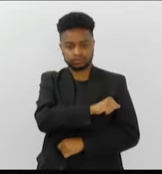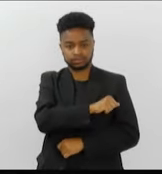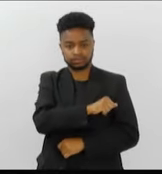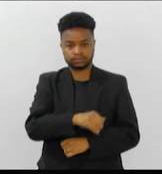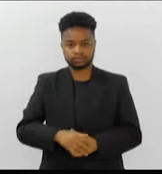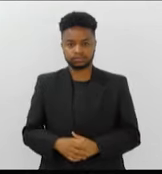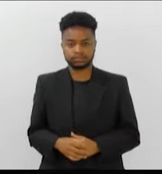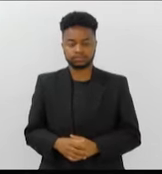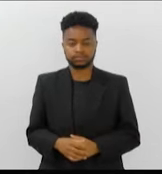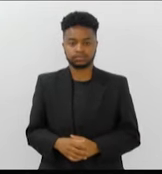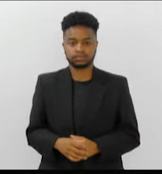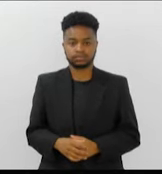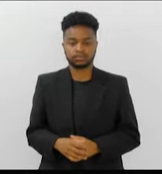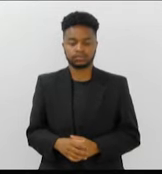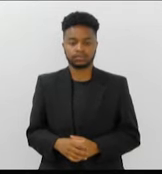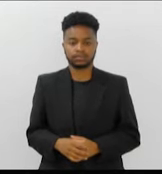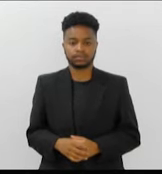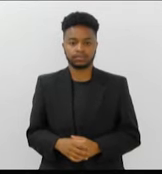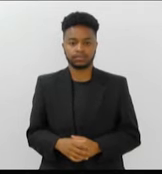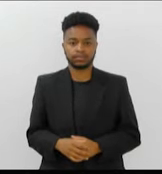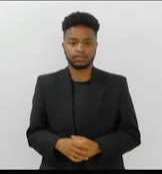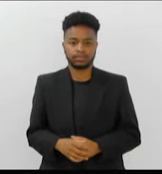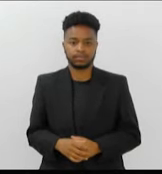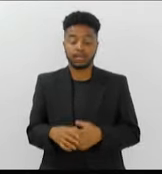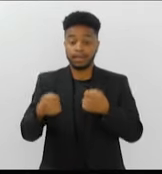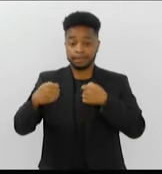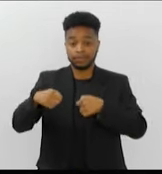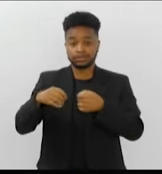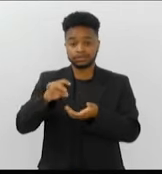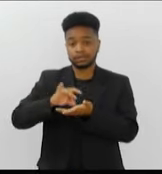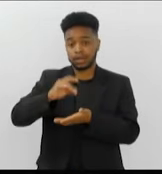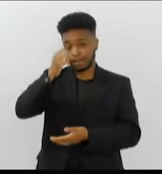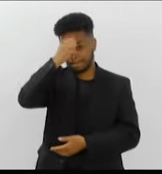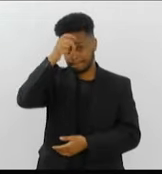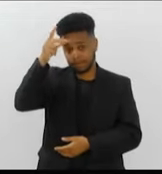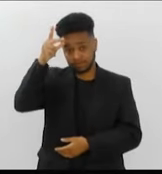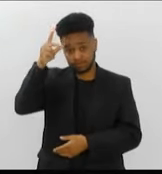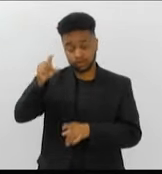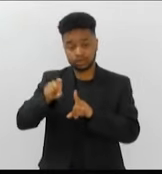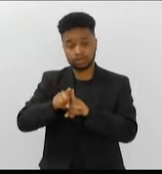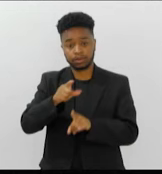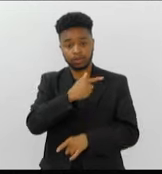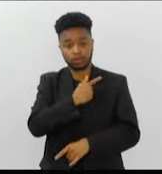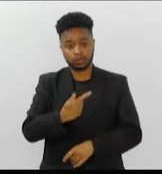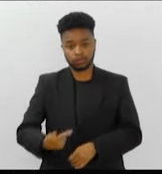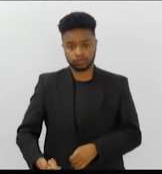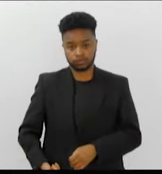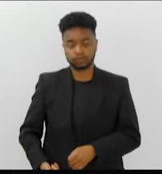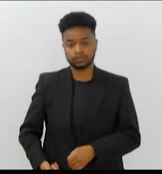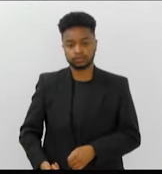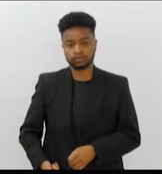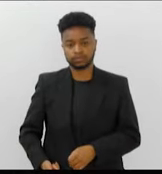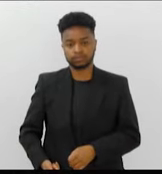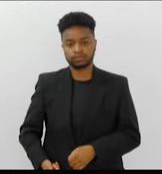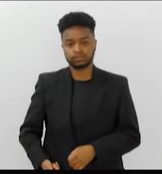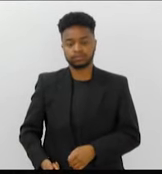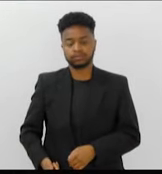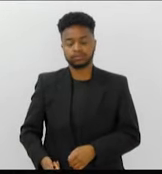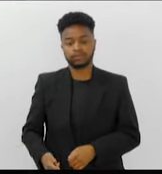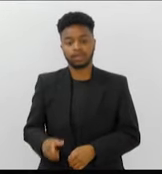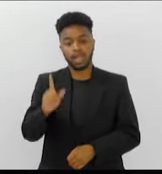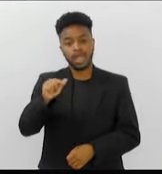Janeiro são de prefeitos e governadores que, além de